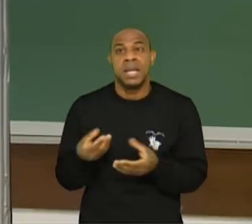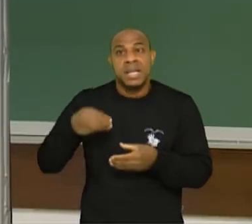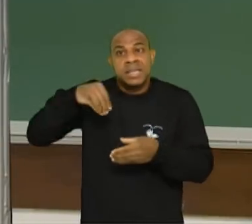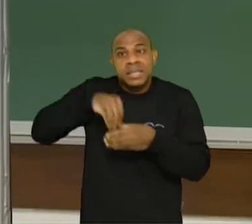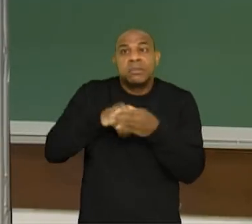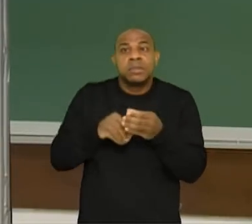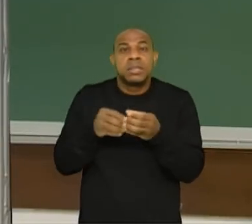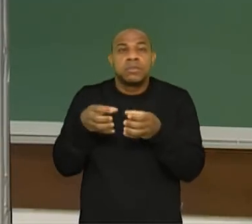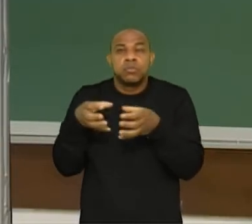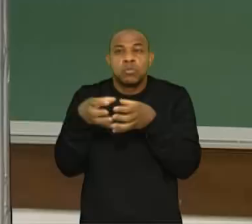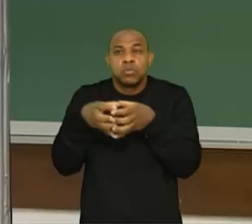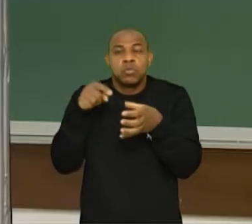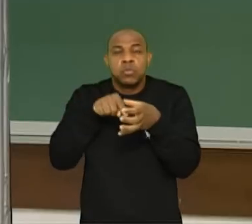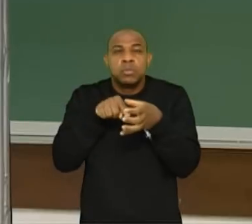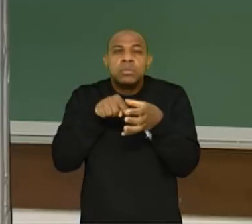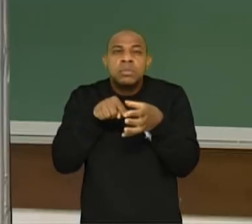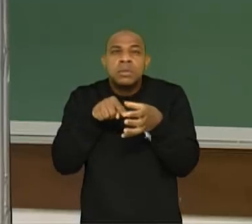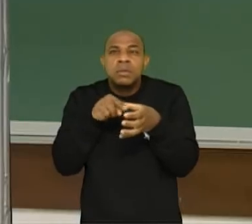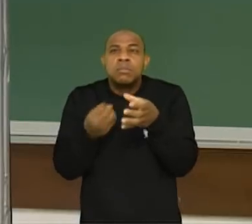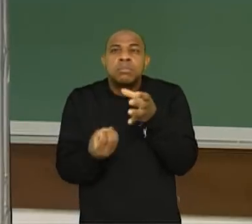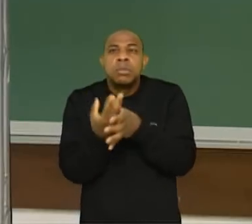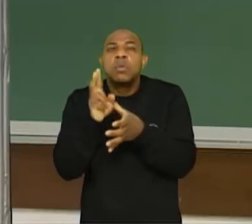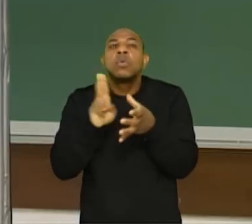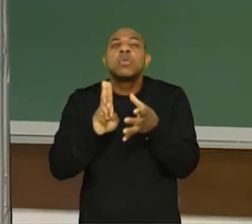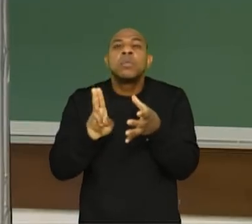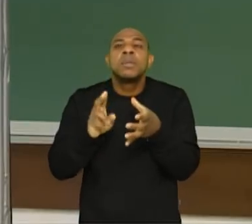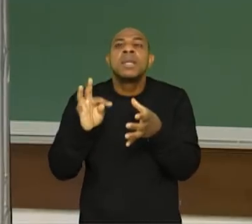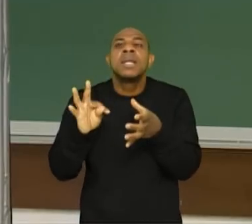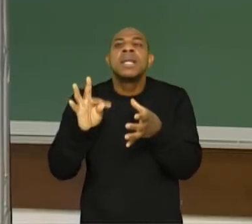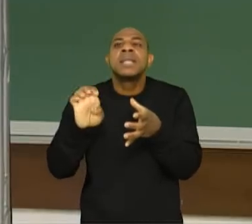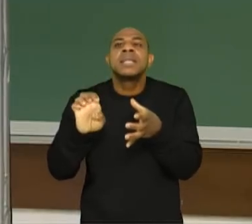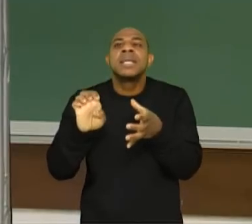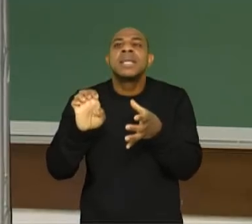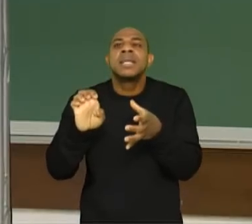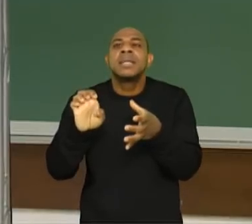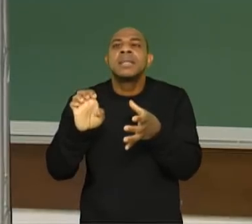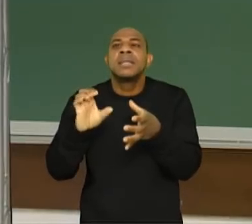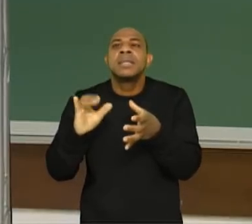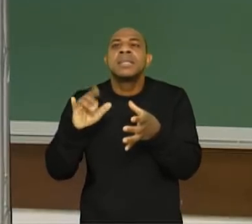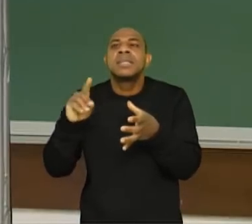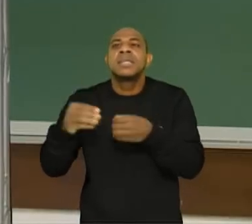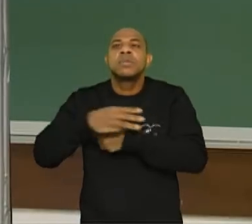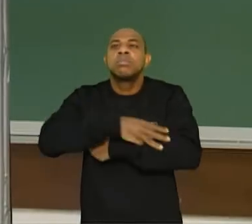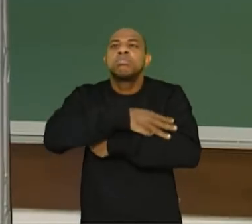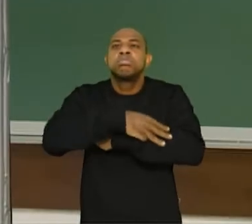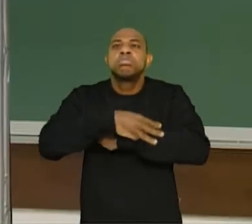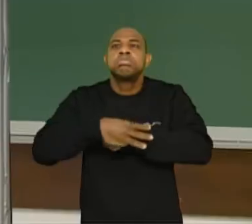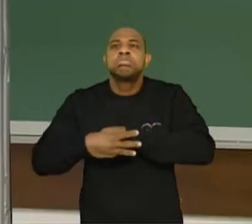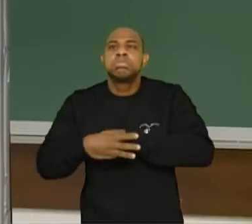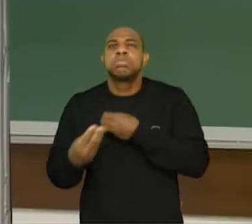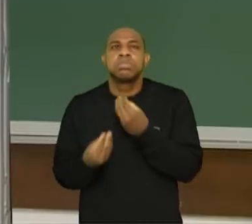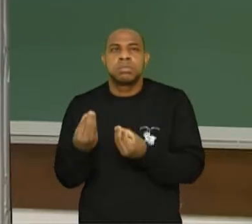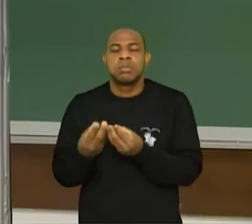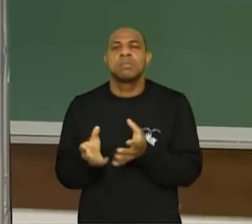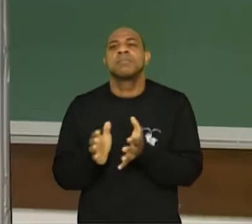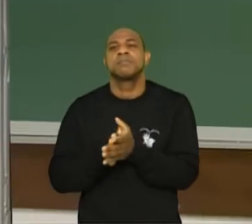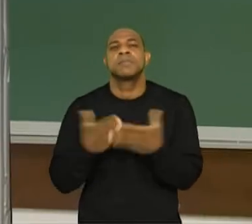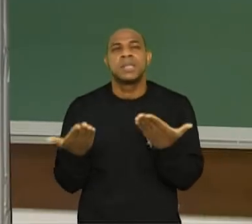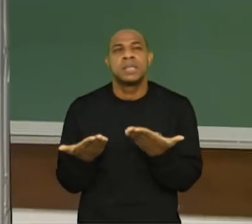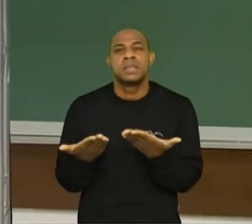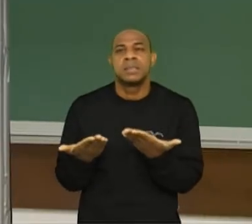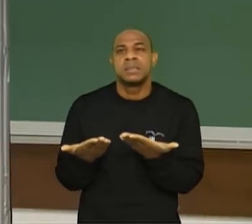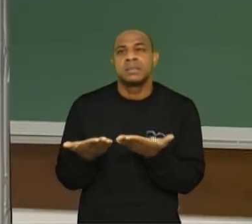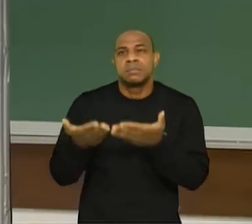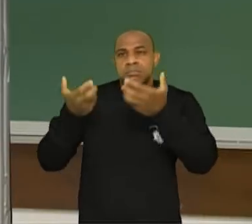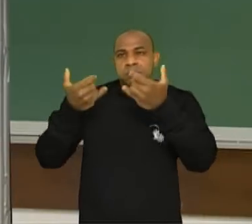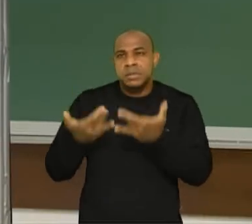de um conjunto ela forma o chamado tecido. Então assim, essas células se reúnem, células semelhantes